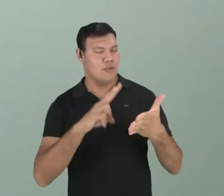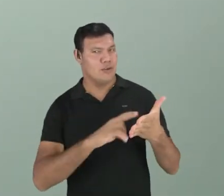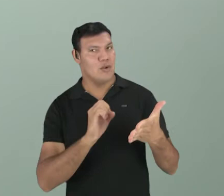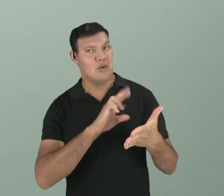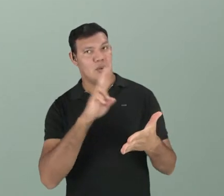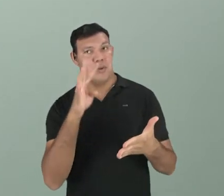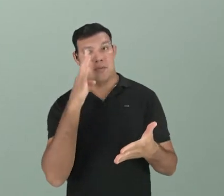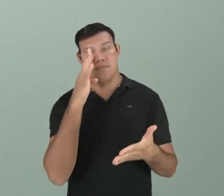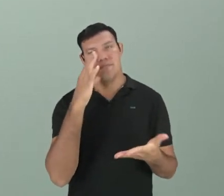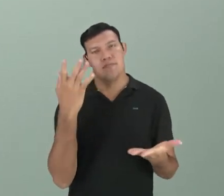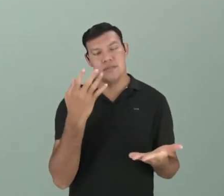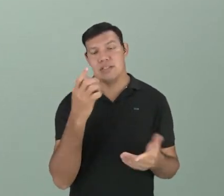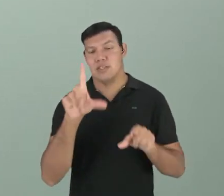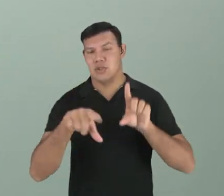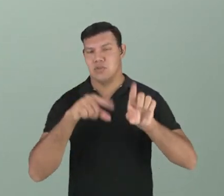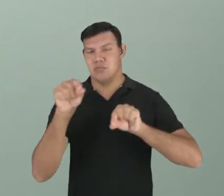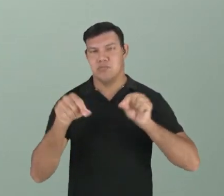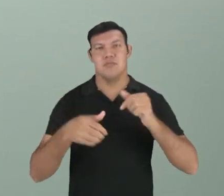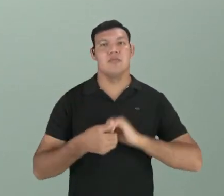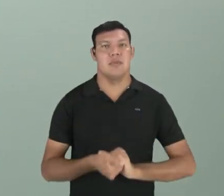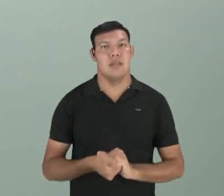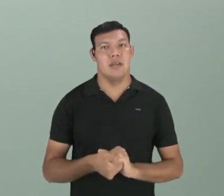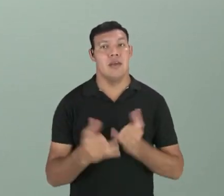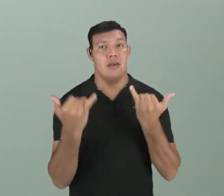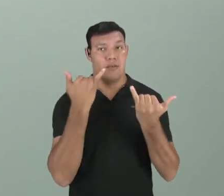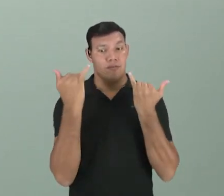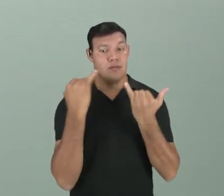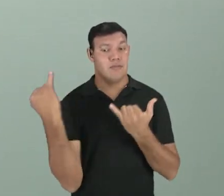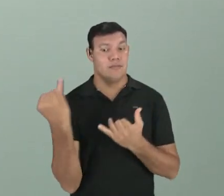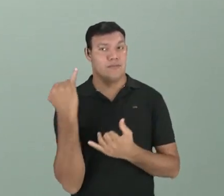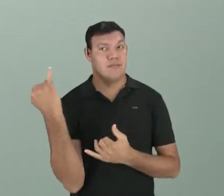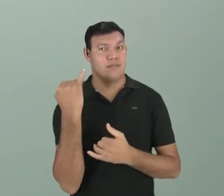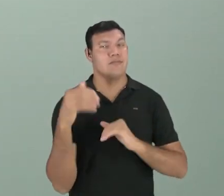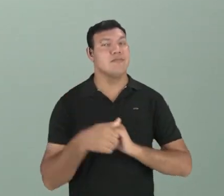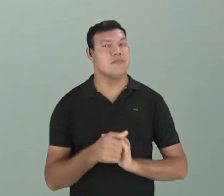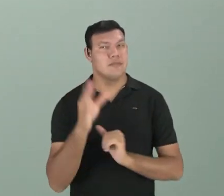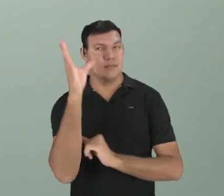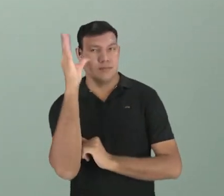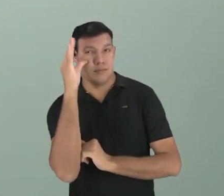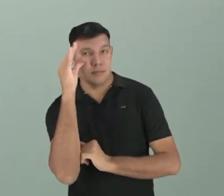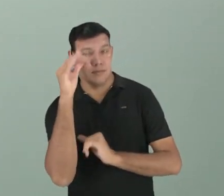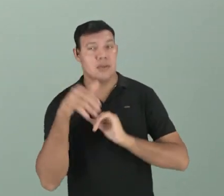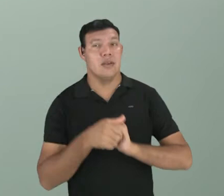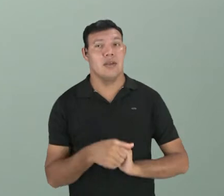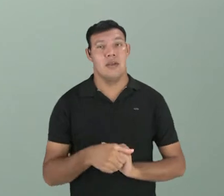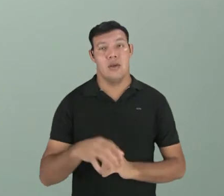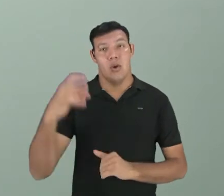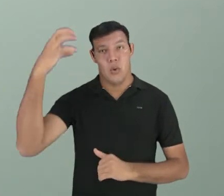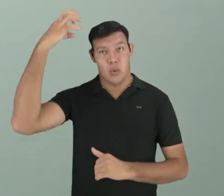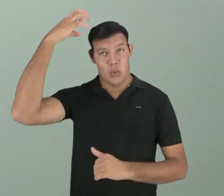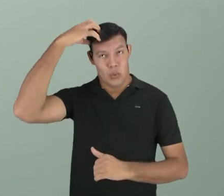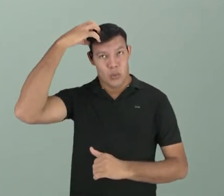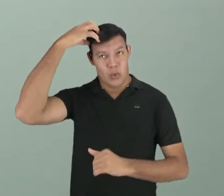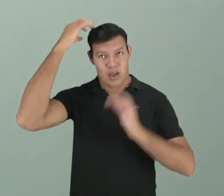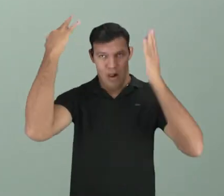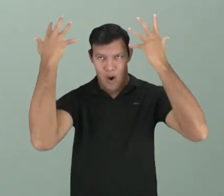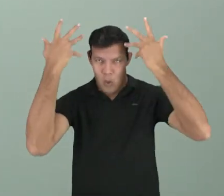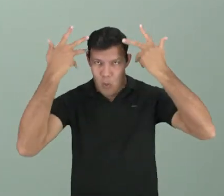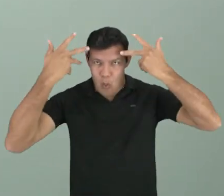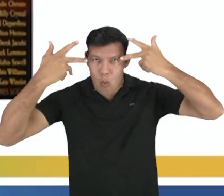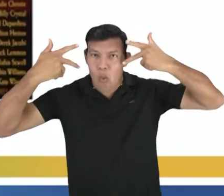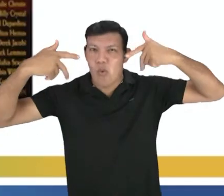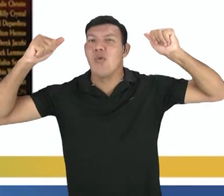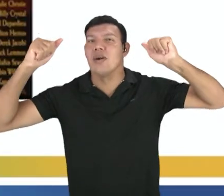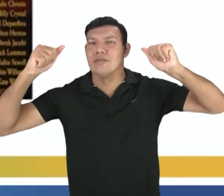assistir para quem preferir, tá? Uma informação também interessante aí, mais uma curiosidade, o Rei Leão, que é um dos